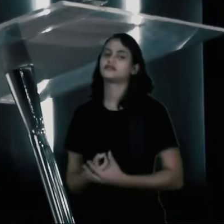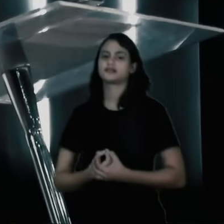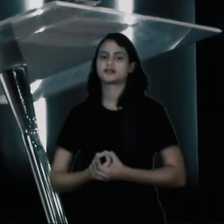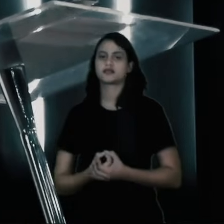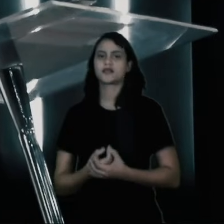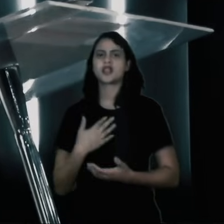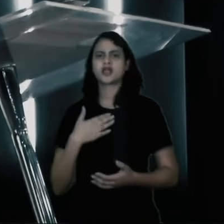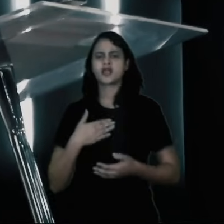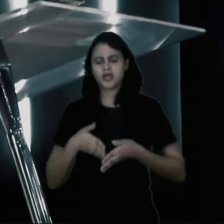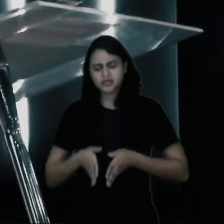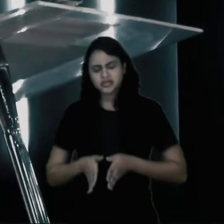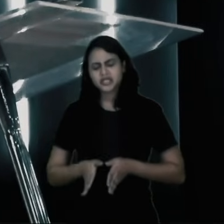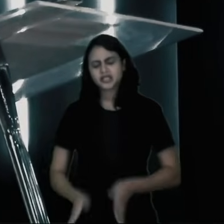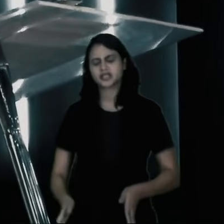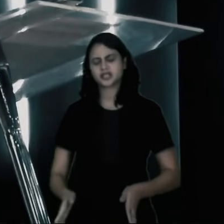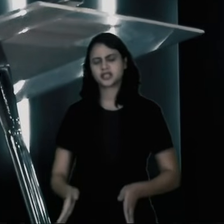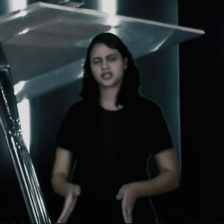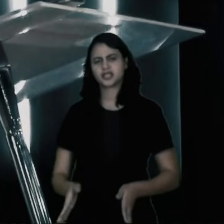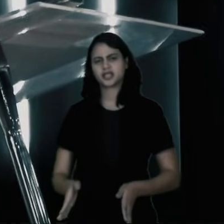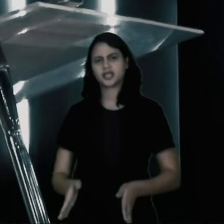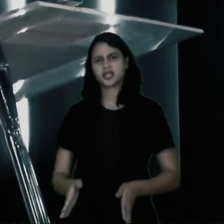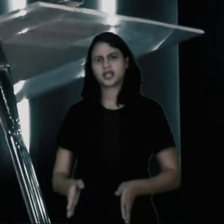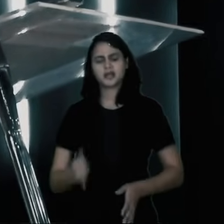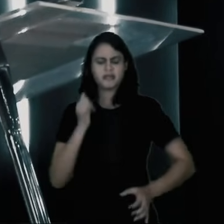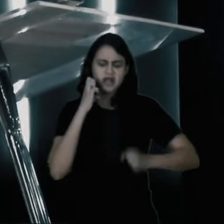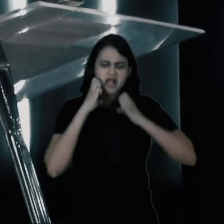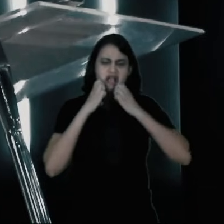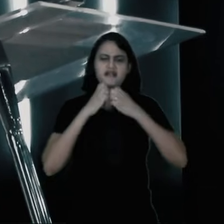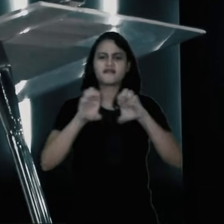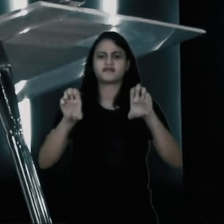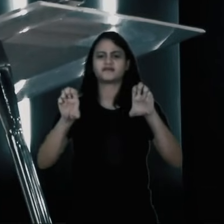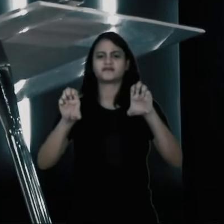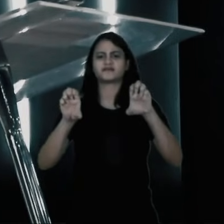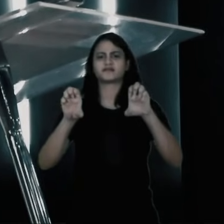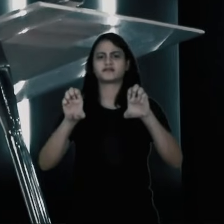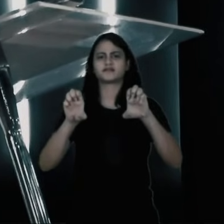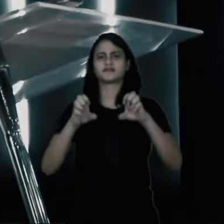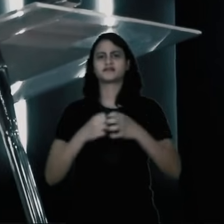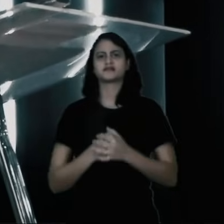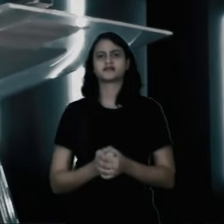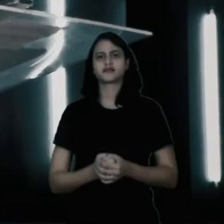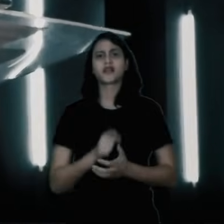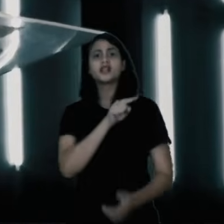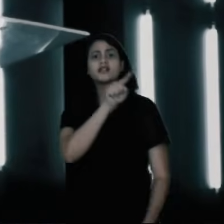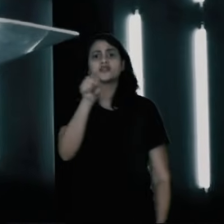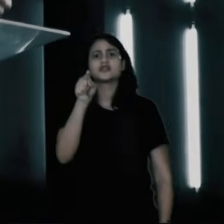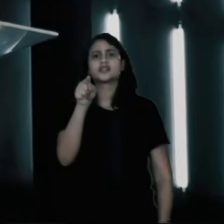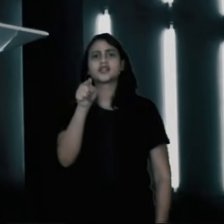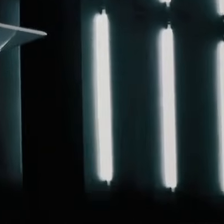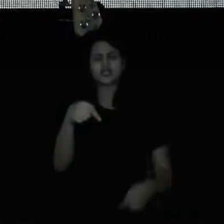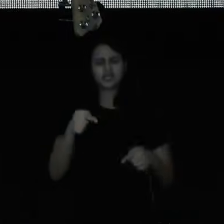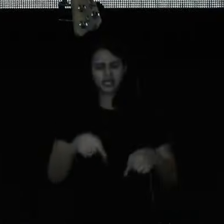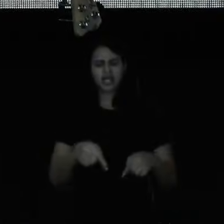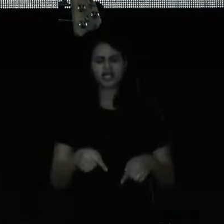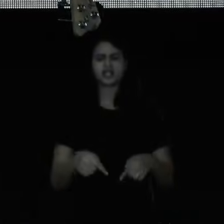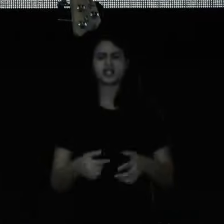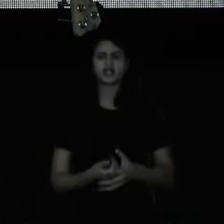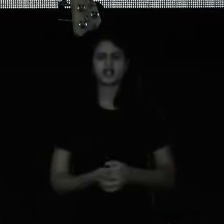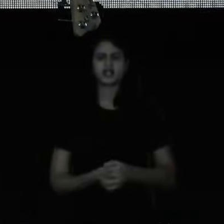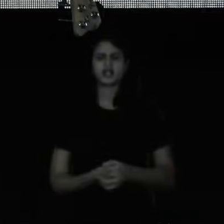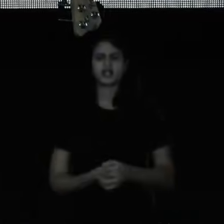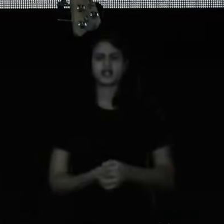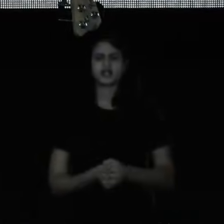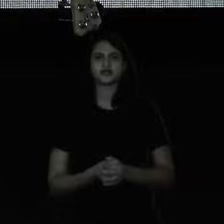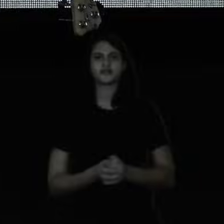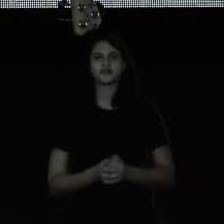eu nasci para representar o meu Pai aqui na terra. Se você chegou aqui enraizado desse